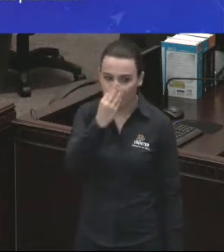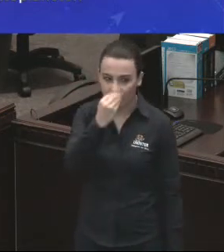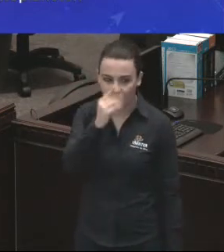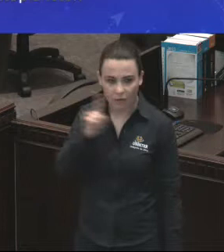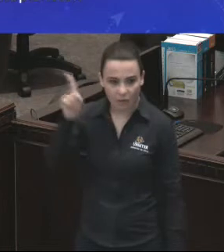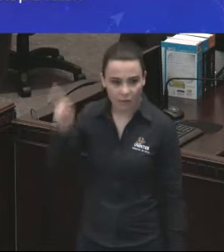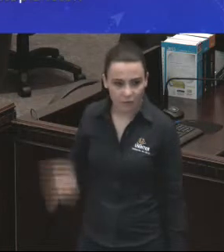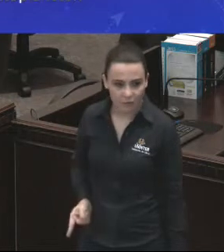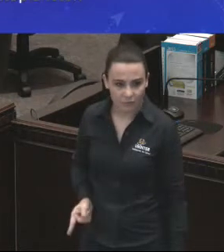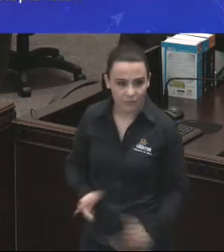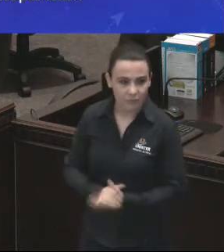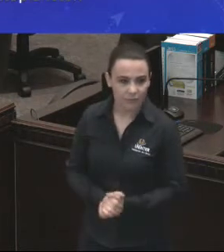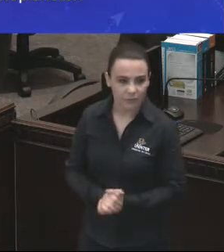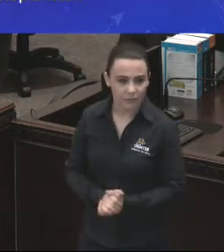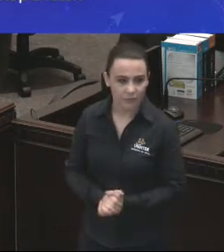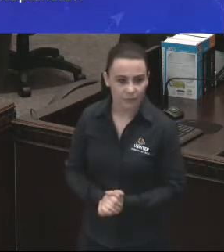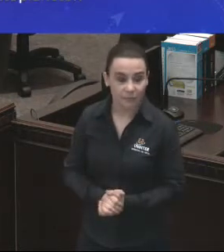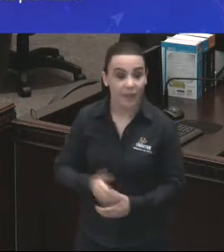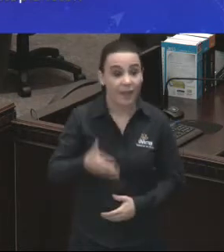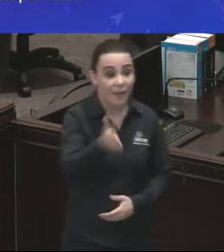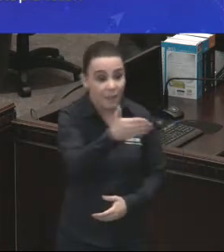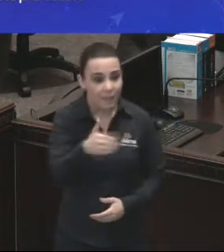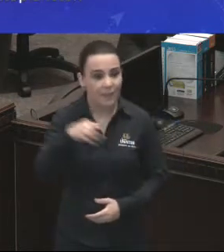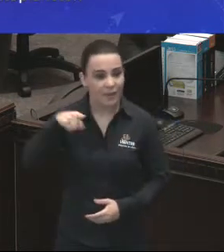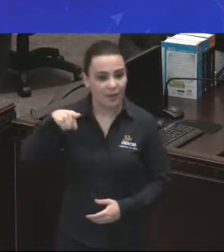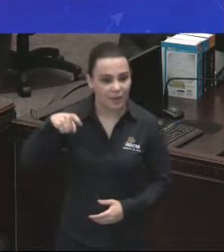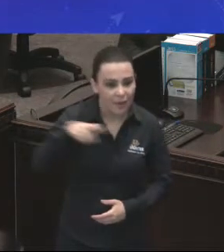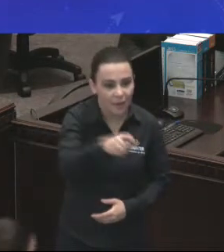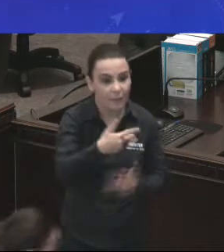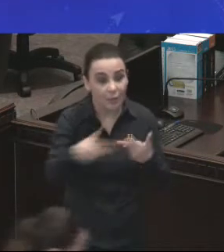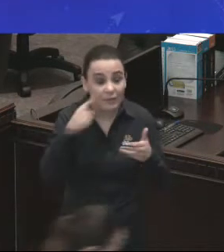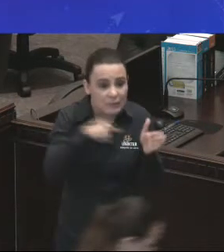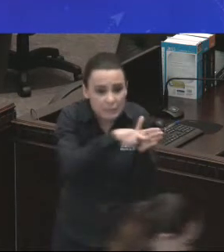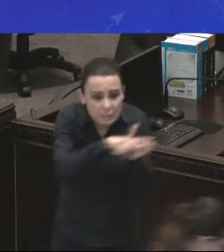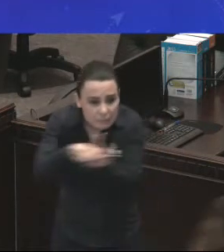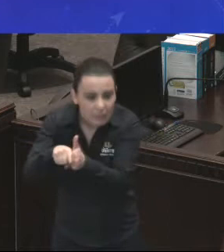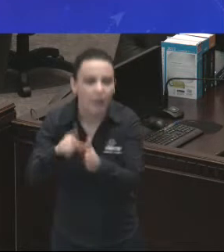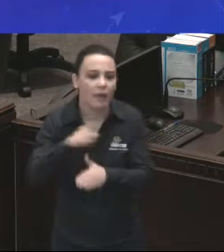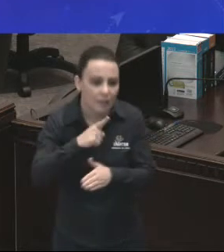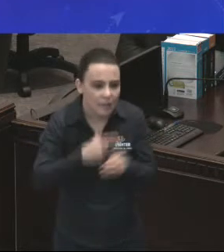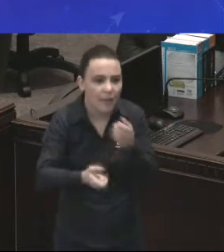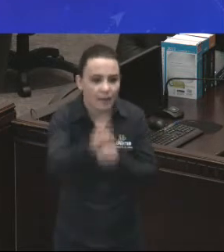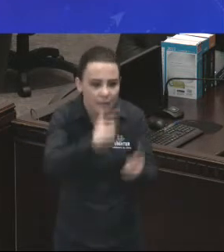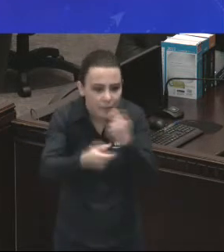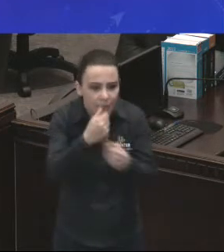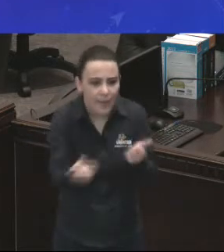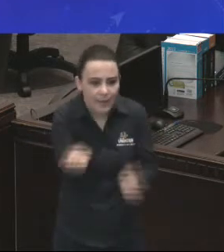tipos de camarão. Esses foram os que foram estudados. Tá ok? Os redutores de